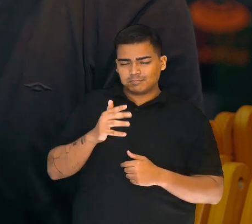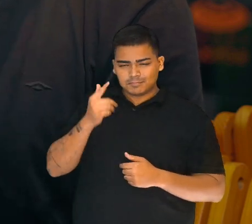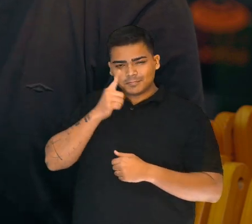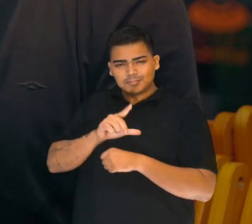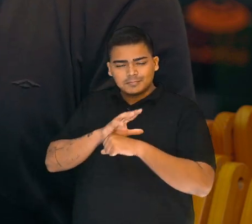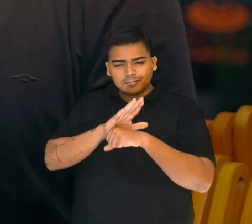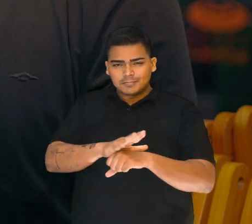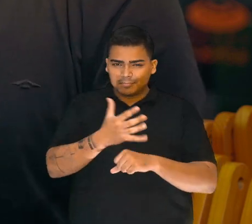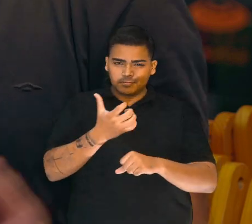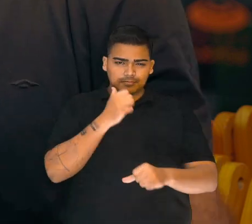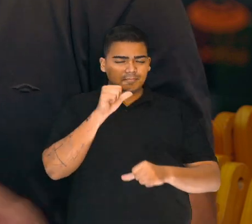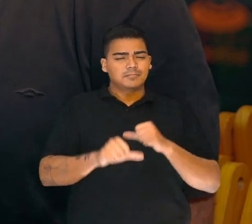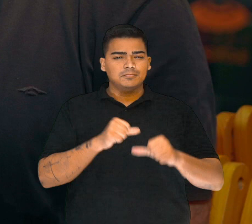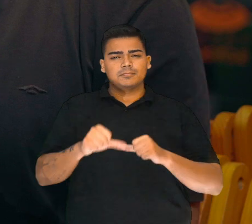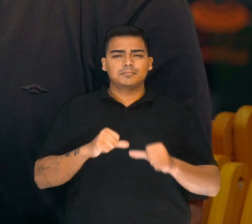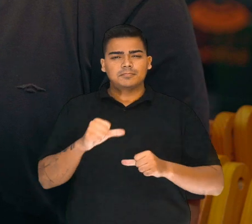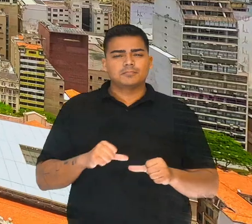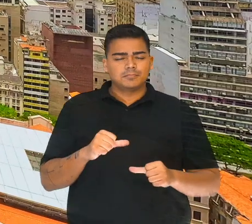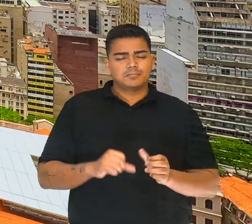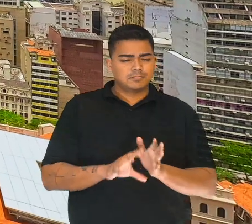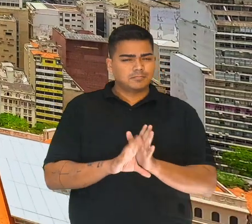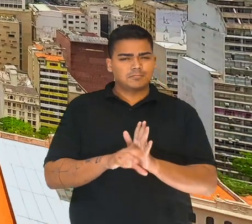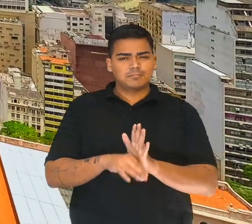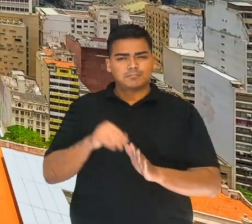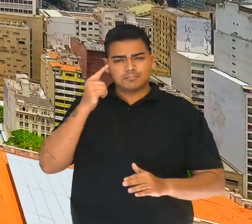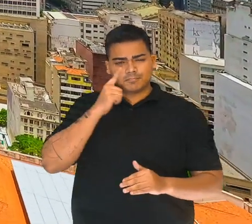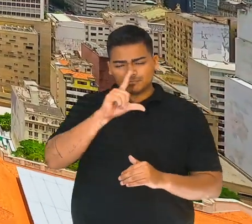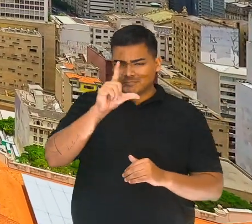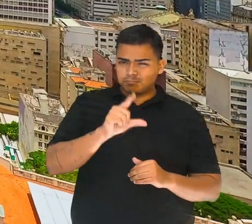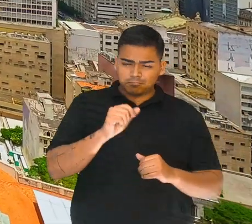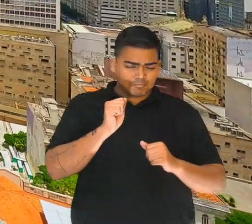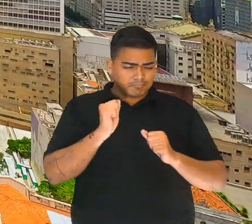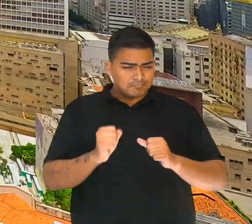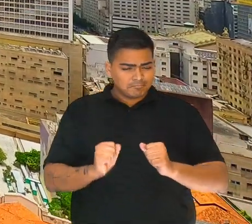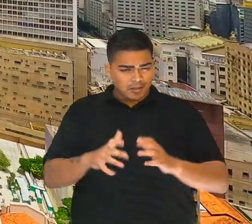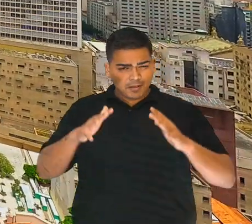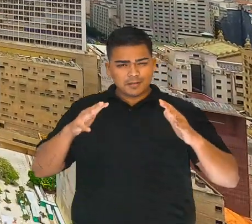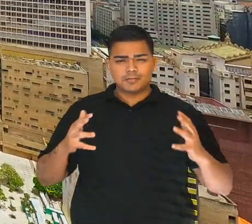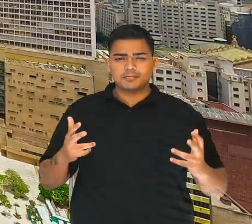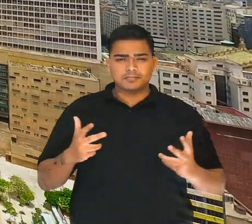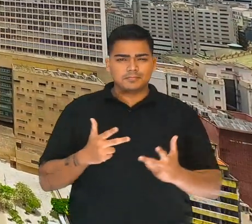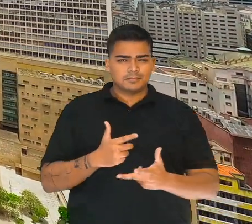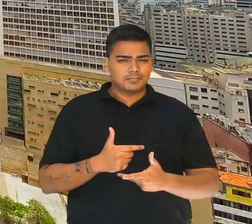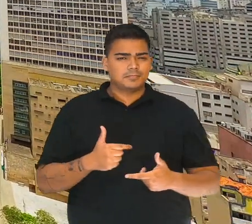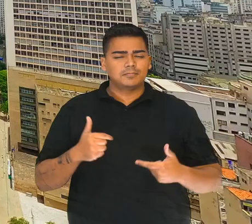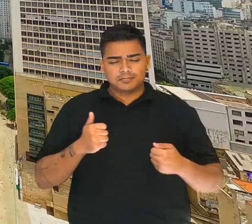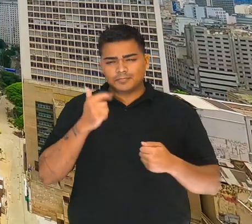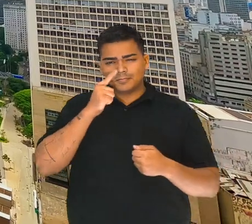questionador, criador, com vontade de fazer coisas. Ele é um conceito que cria um imaginário. De